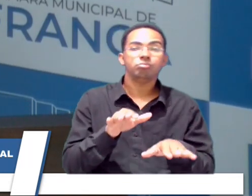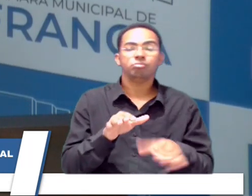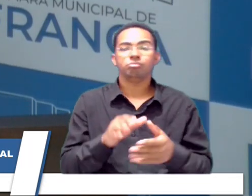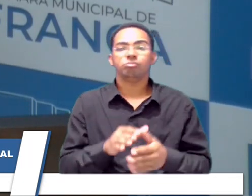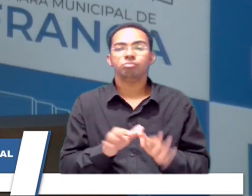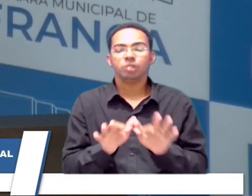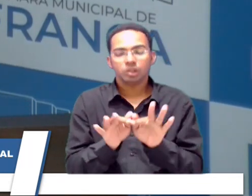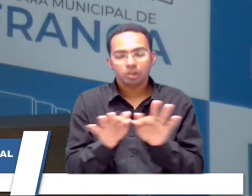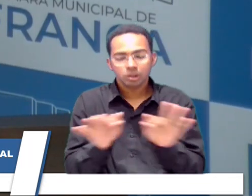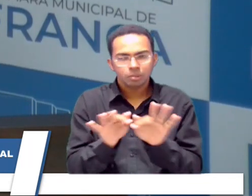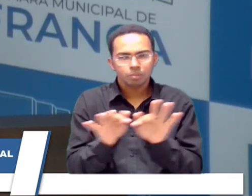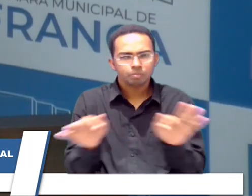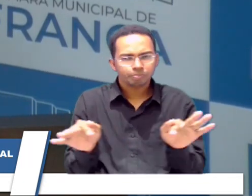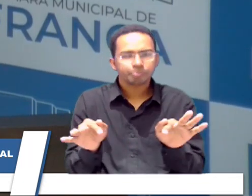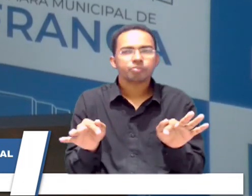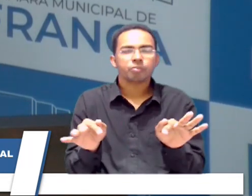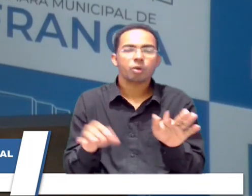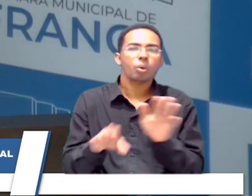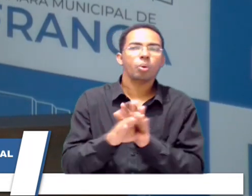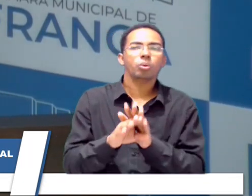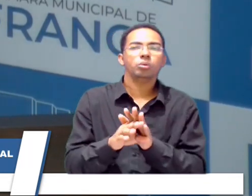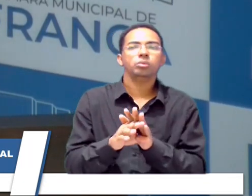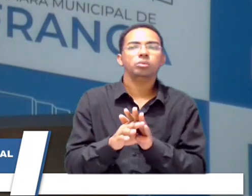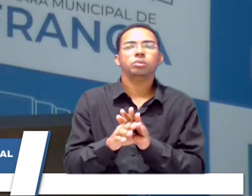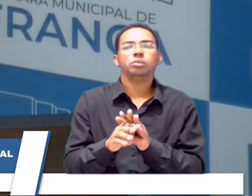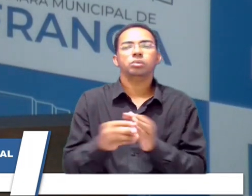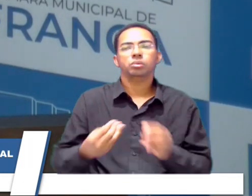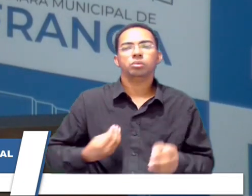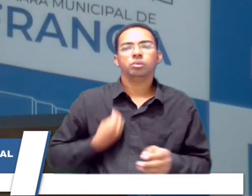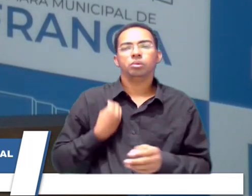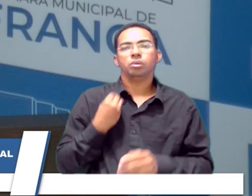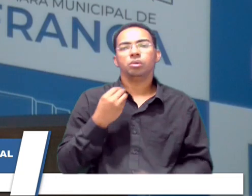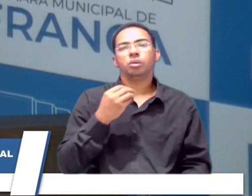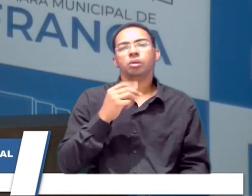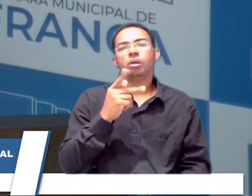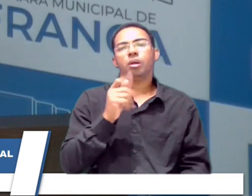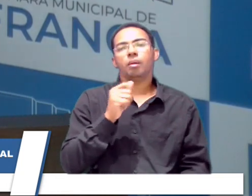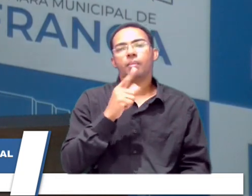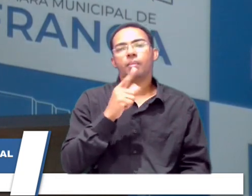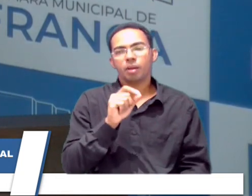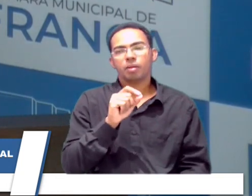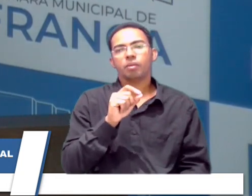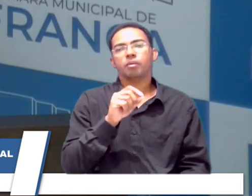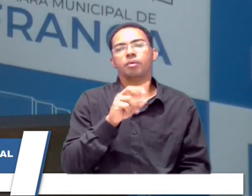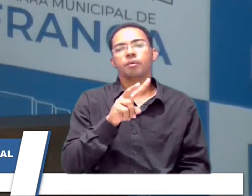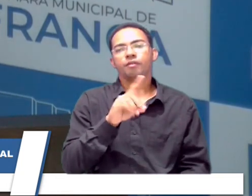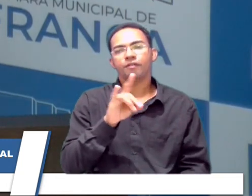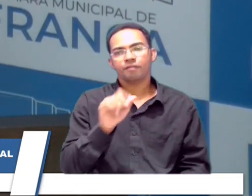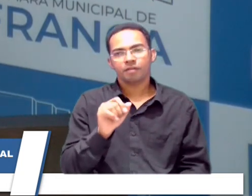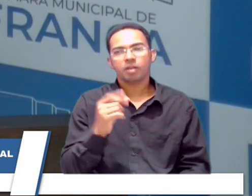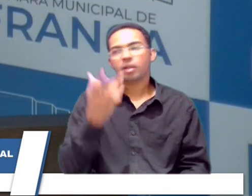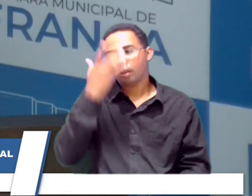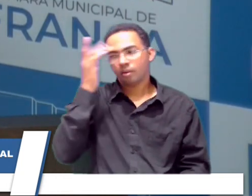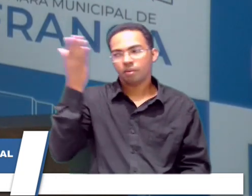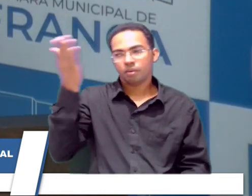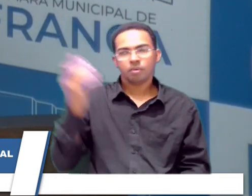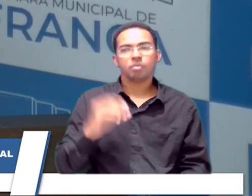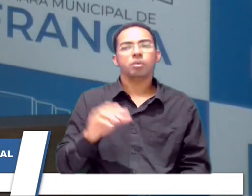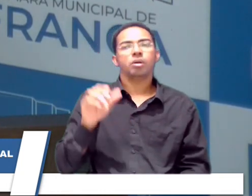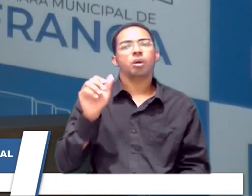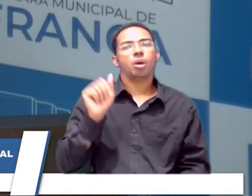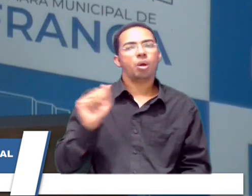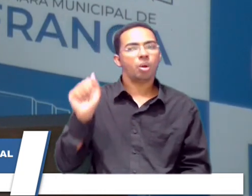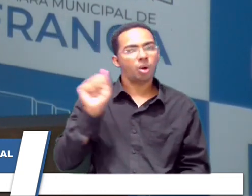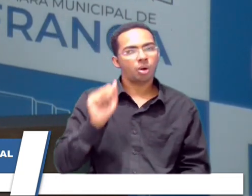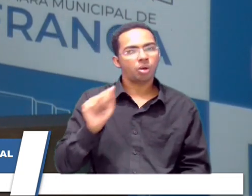humildade, e chegou lá com o pão da vida, né? Uai, me chamaram lá em casa e falaram assim, ó, tem um pessoal aí de uma ONG, né? A gente